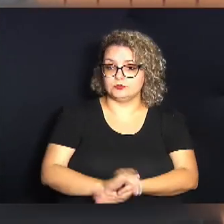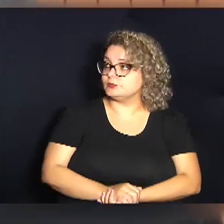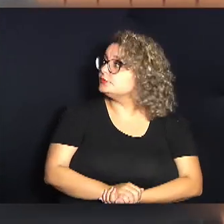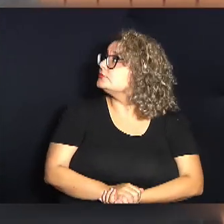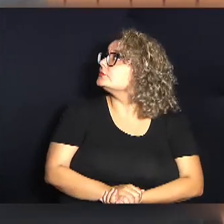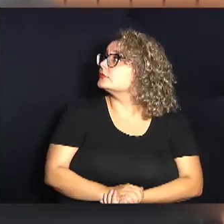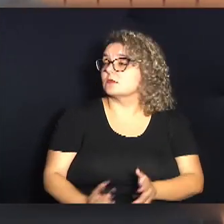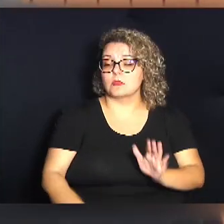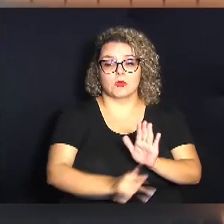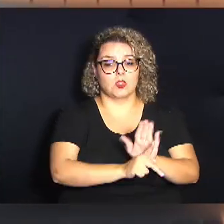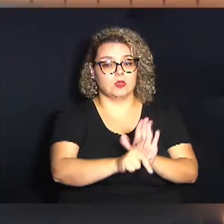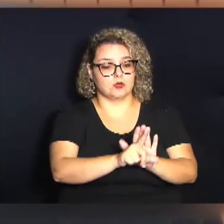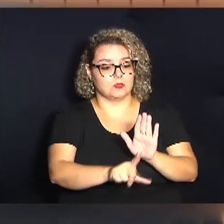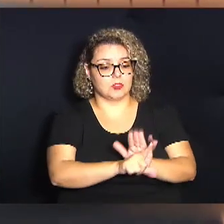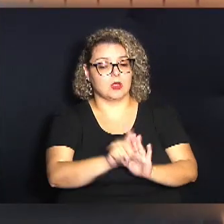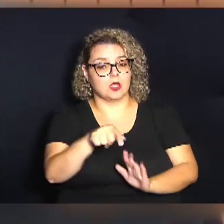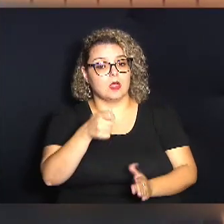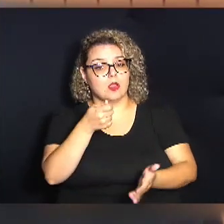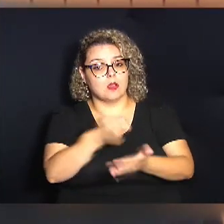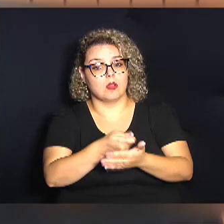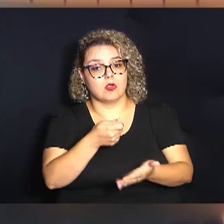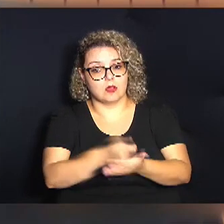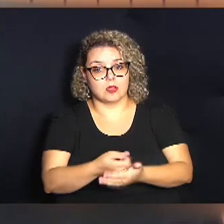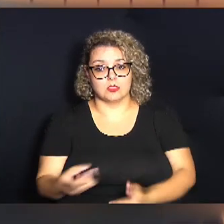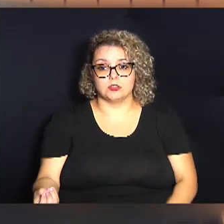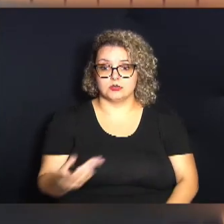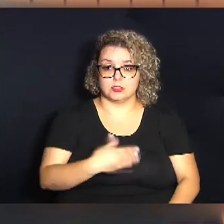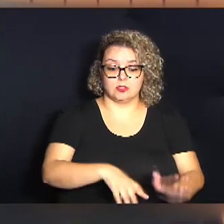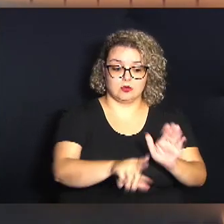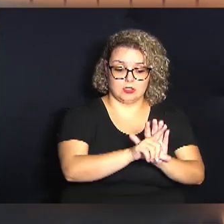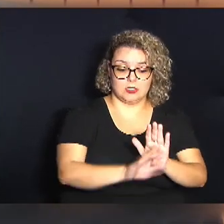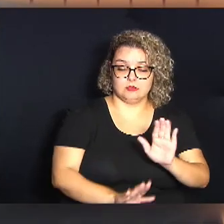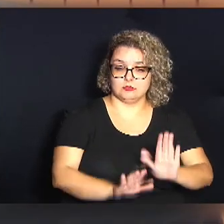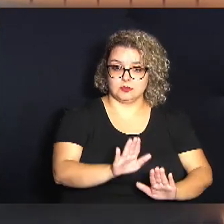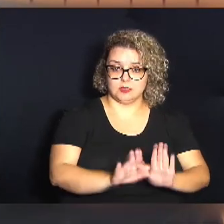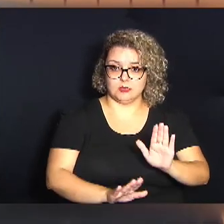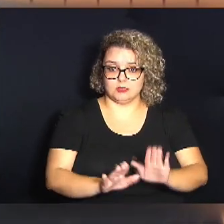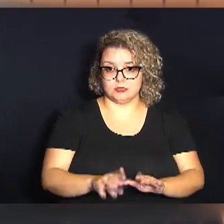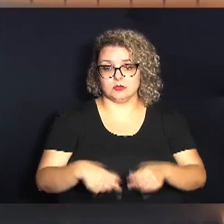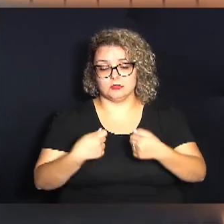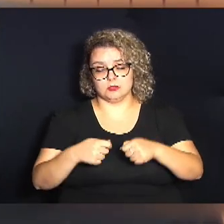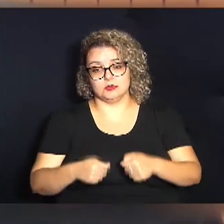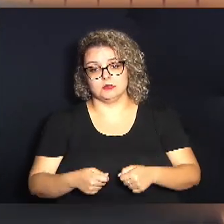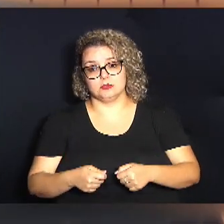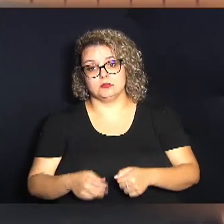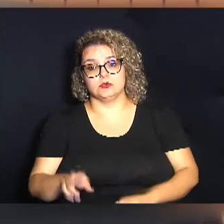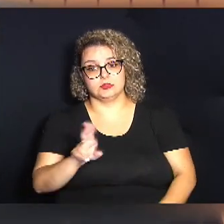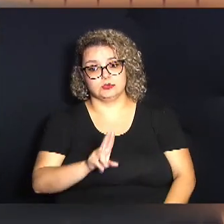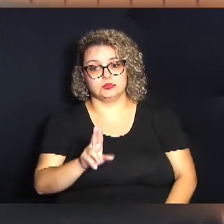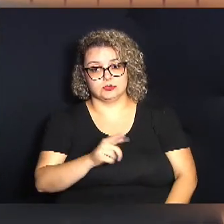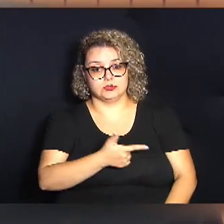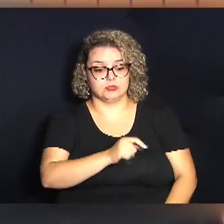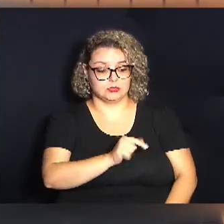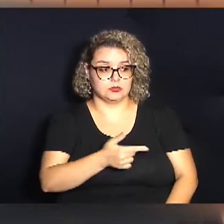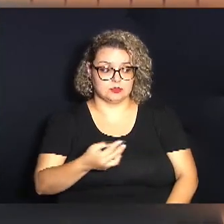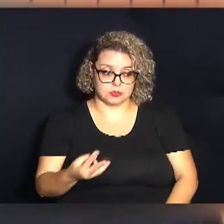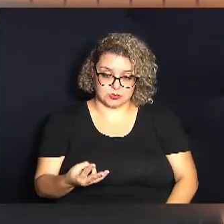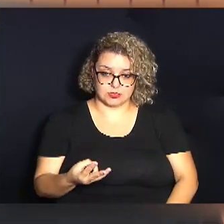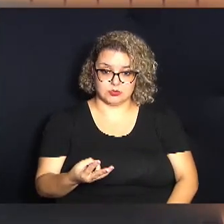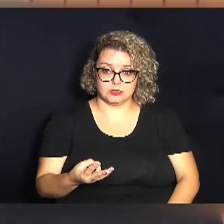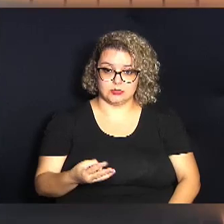uma obrigatoriedade da nova lei de licitações, que deveria ter sido plenamente implantada em 23, e ela